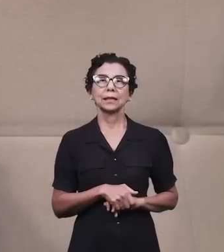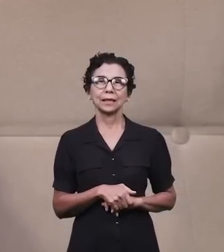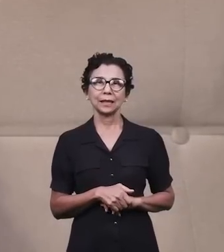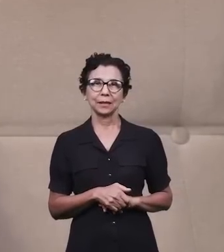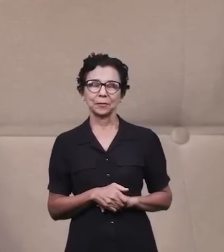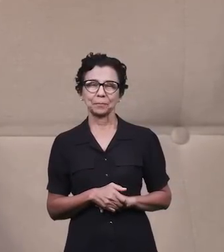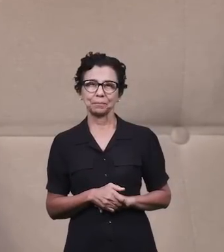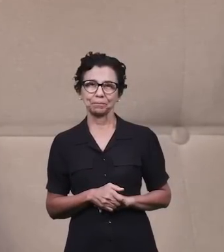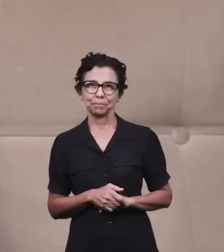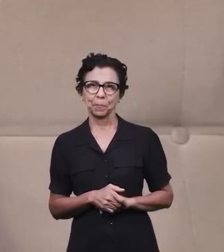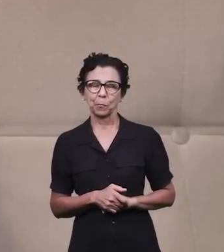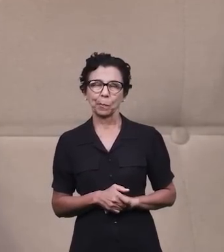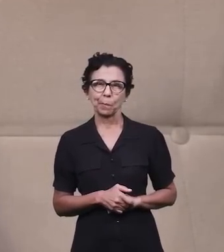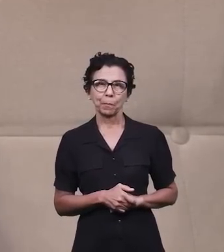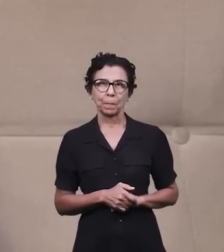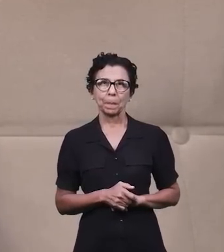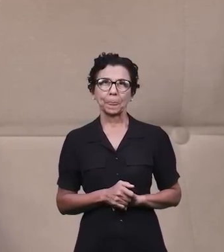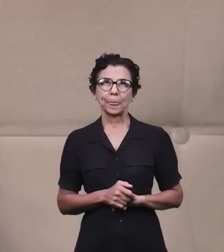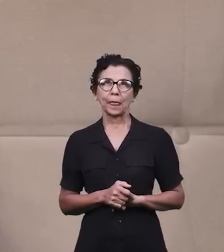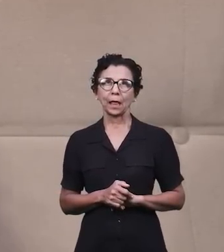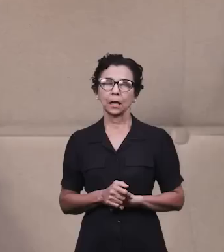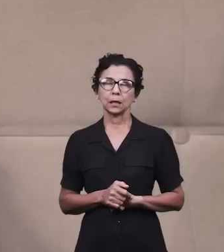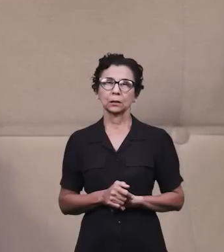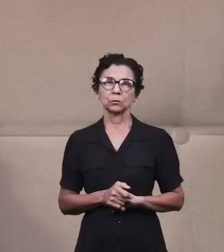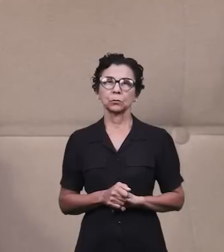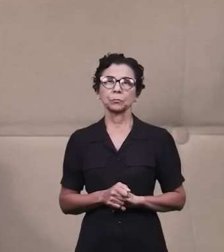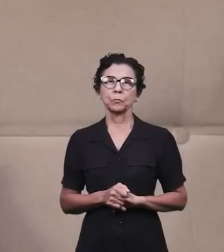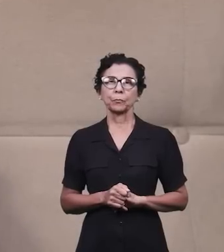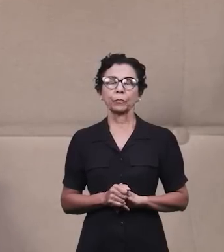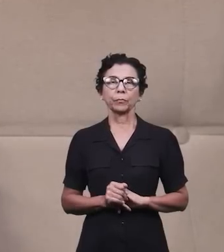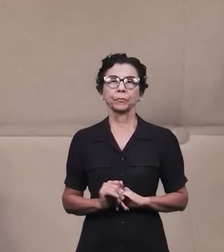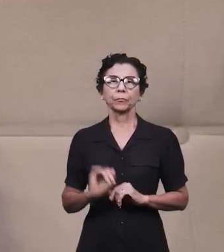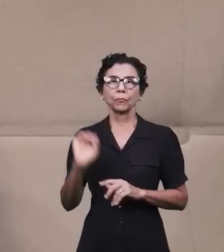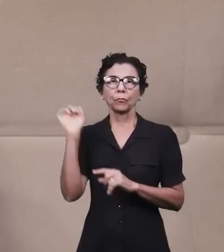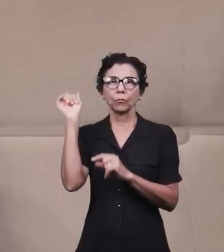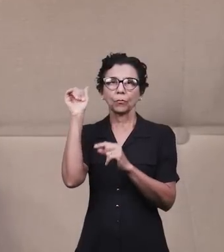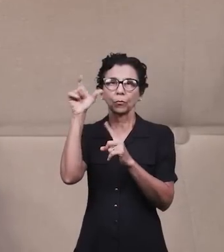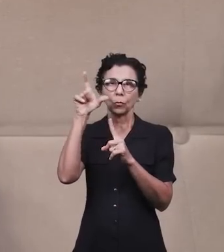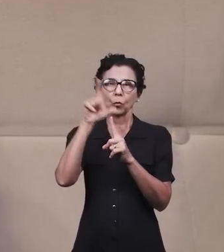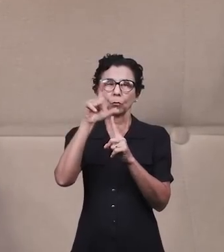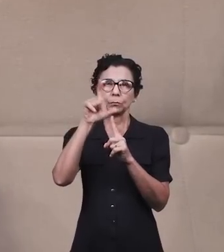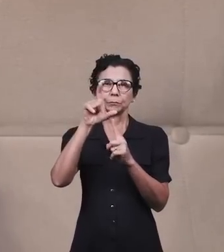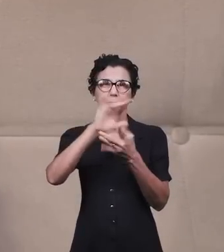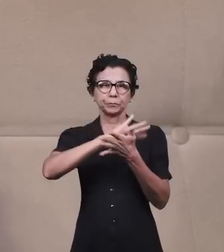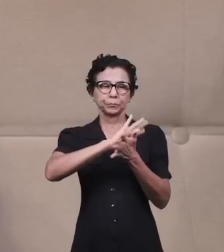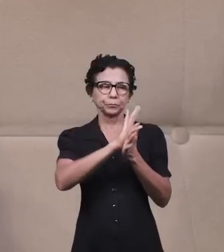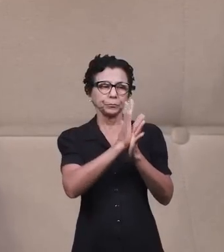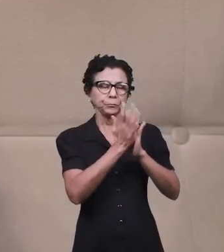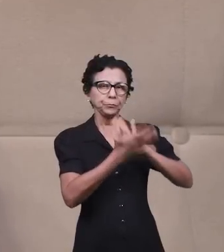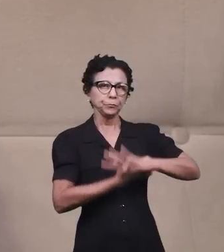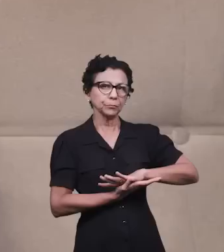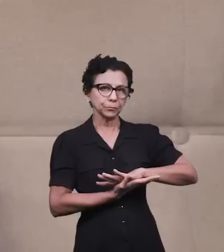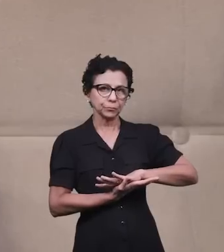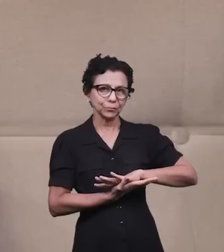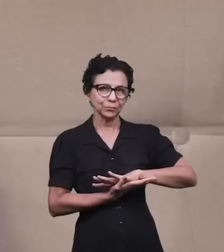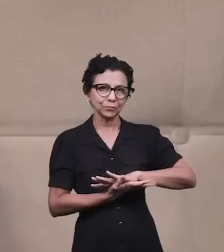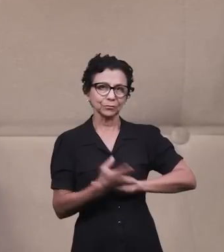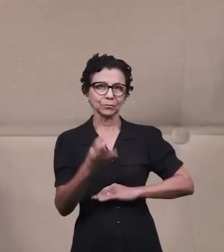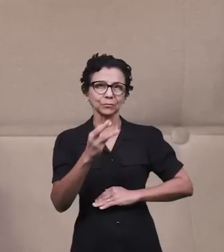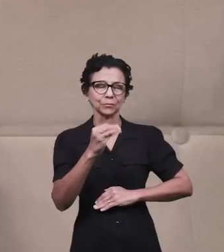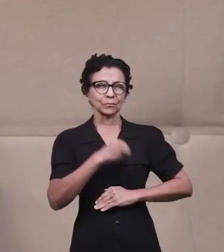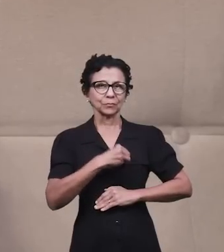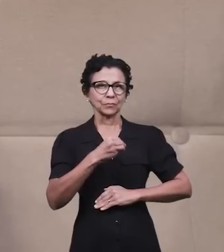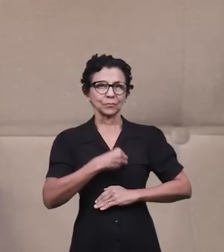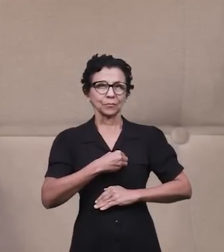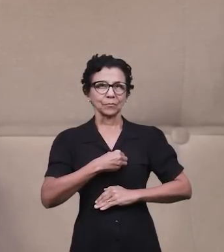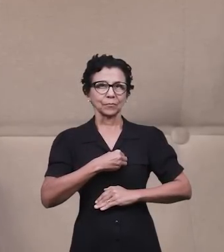a cabeça da serpente, retirando a condenação do pecado. Porque a palavra diz que não há